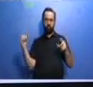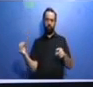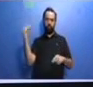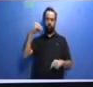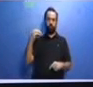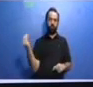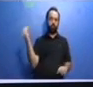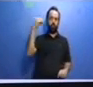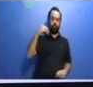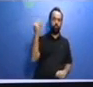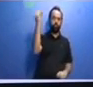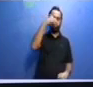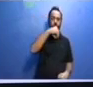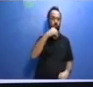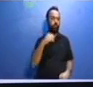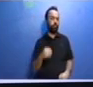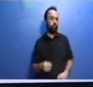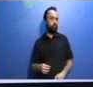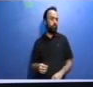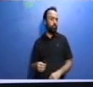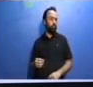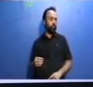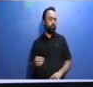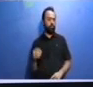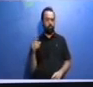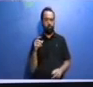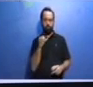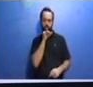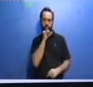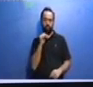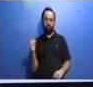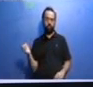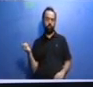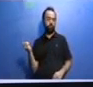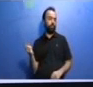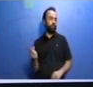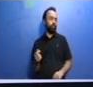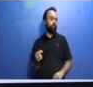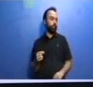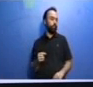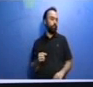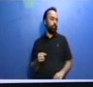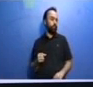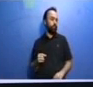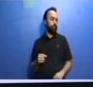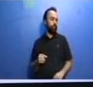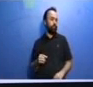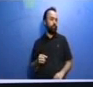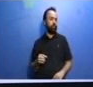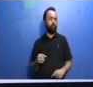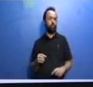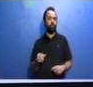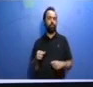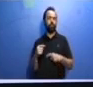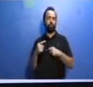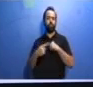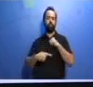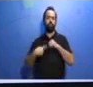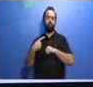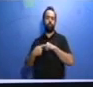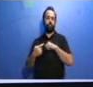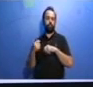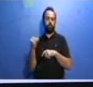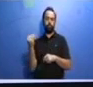parênteses, como se fosse na matemática. Olha aqui o exemplo aqui embaixo. Então, aqui nós teremos a quantidade desses